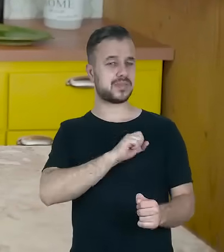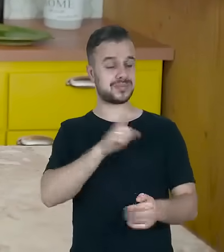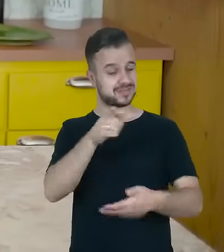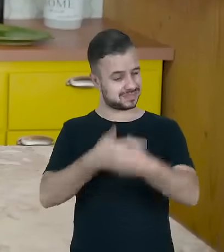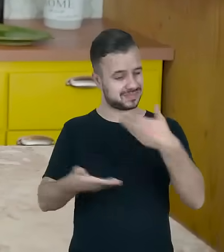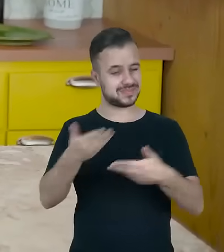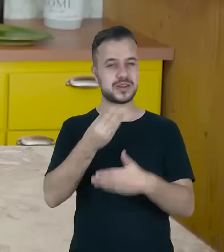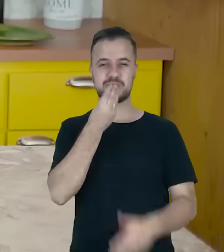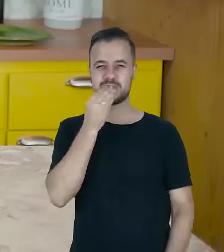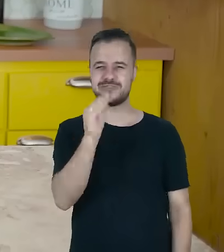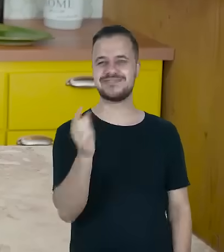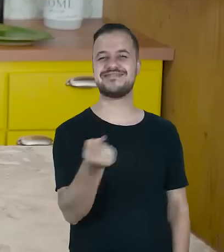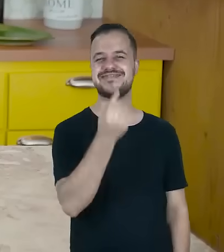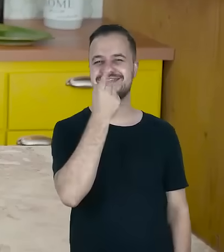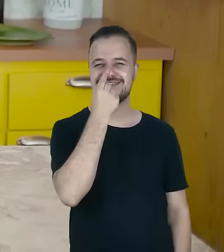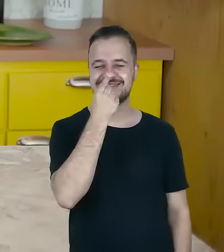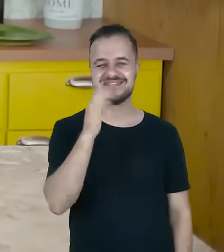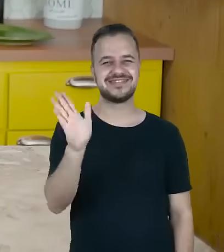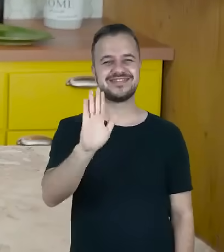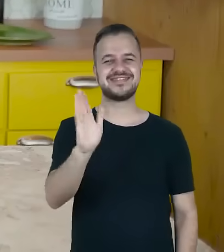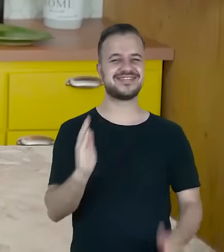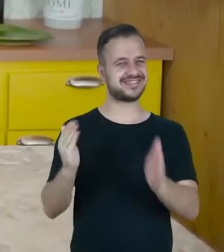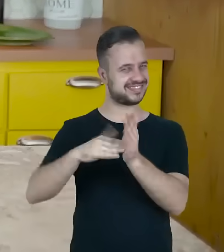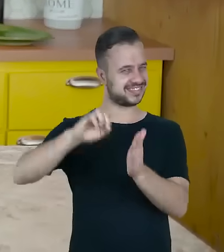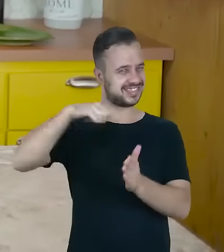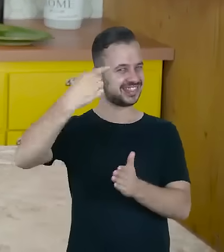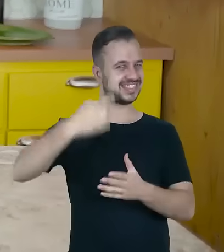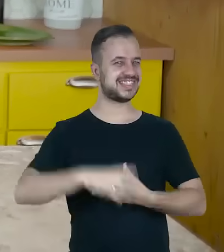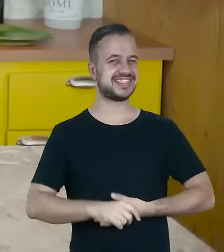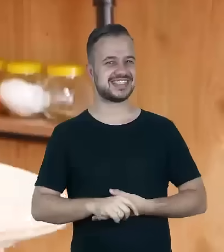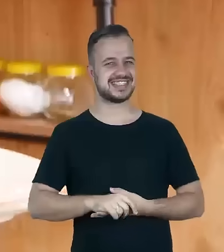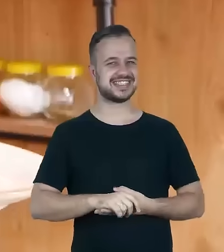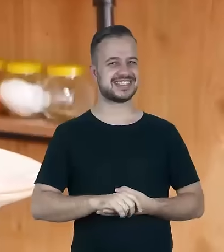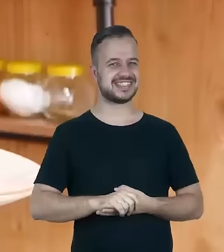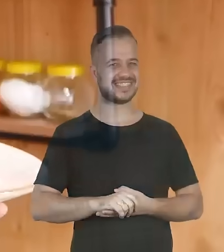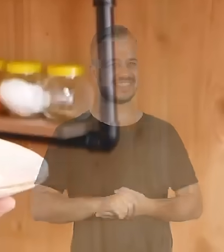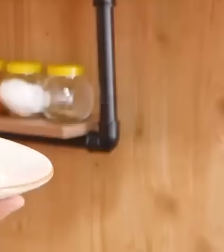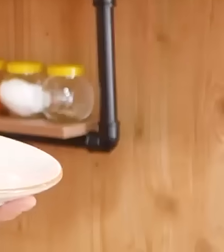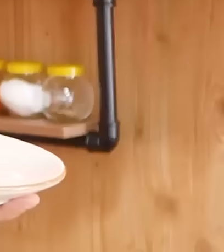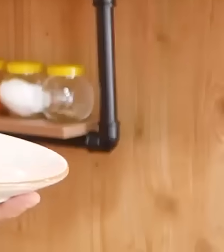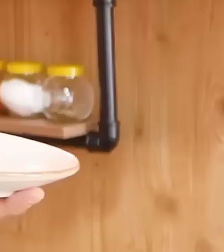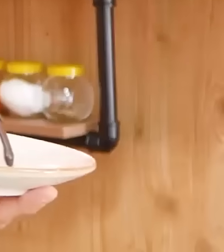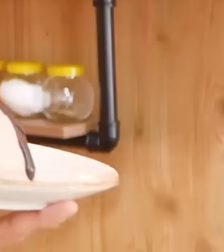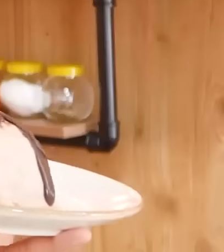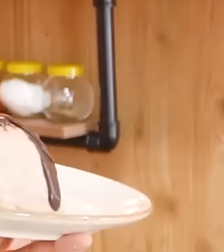não esquece de compartilhar essa receita. Beijinho na pontinha do nariz. Tchau. Até a próxima.